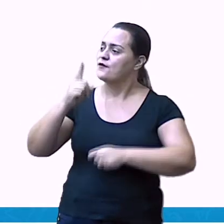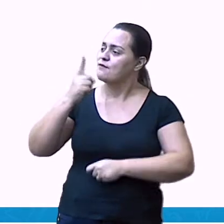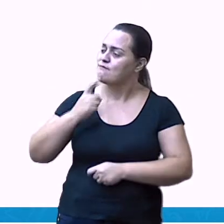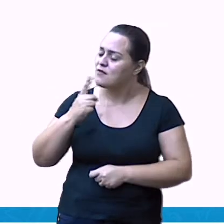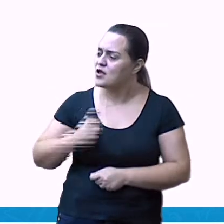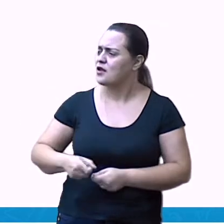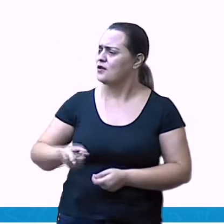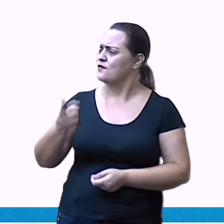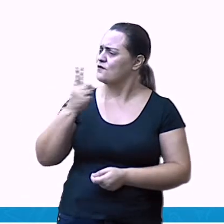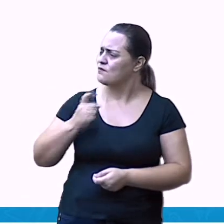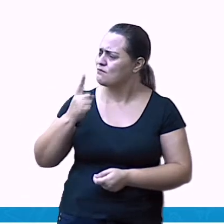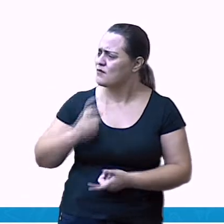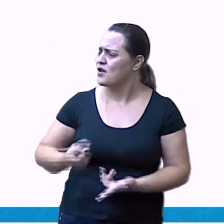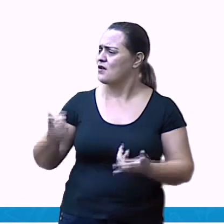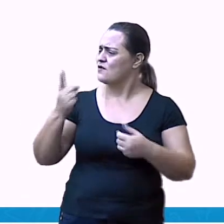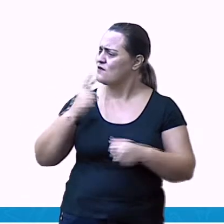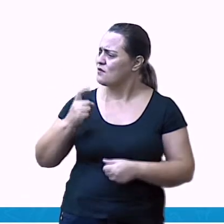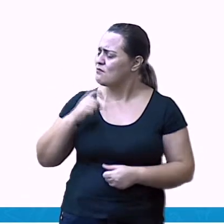Vermelho, vermelho,